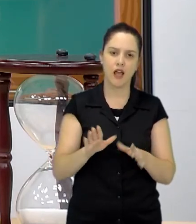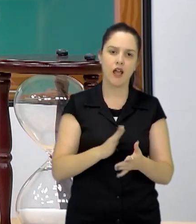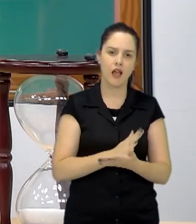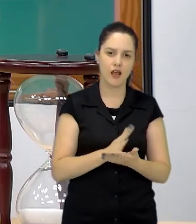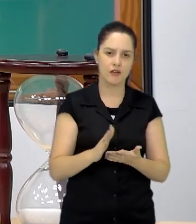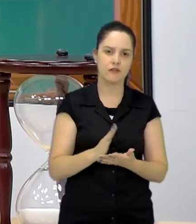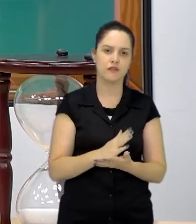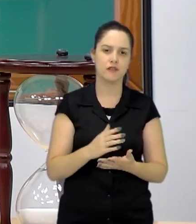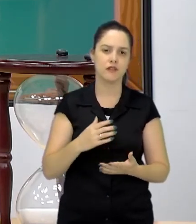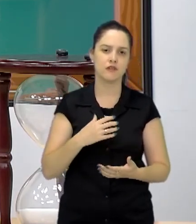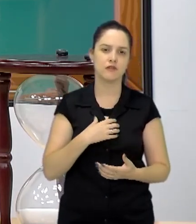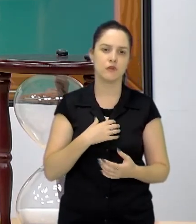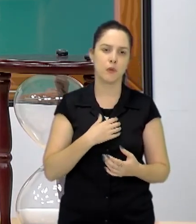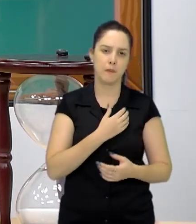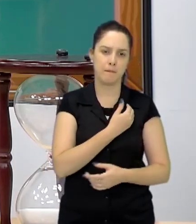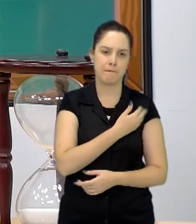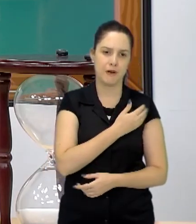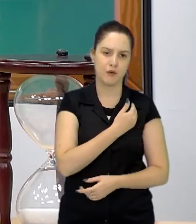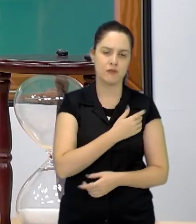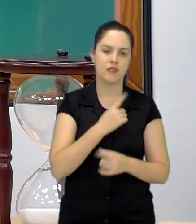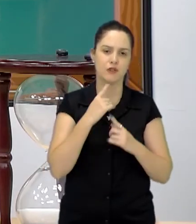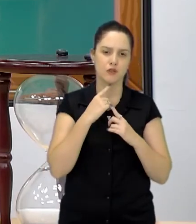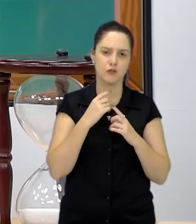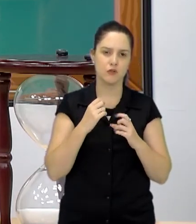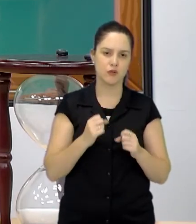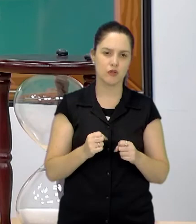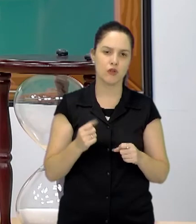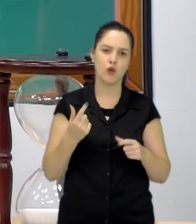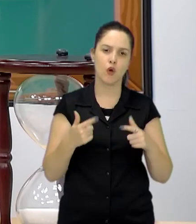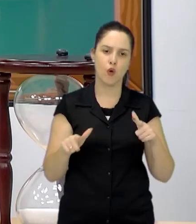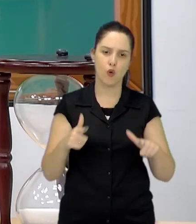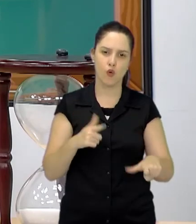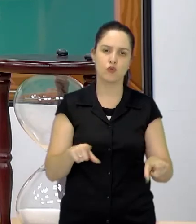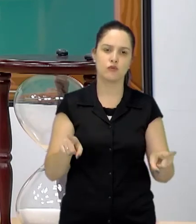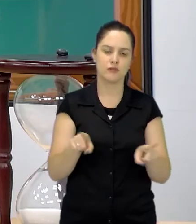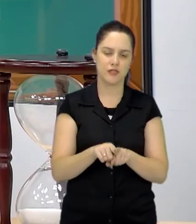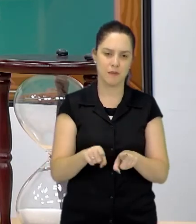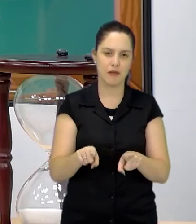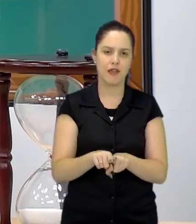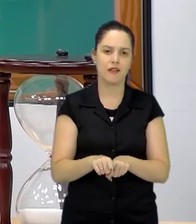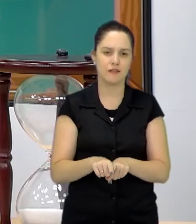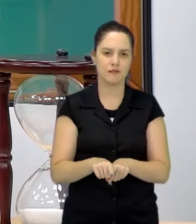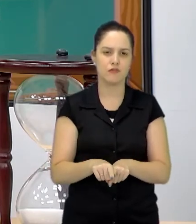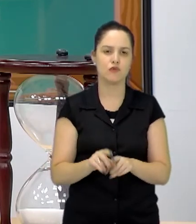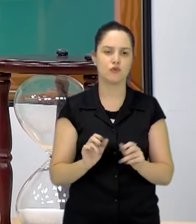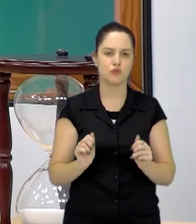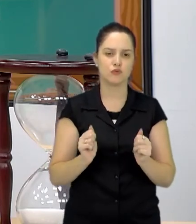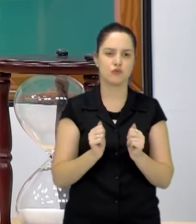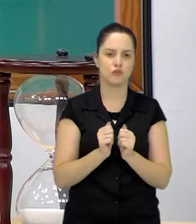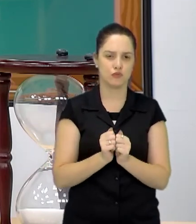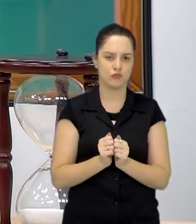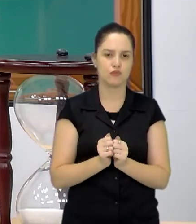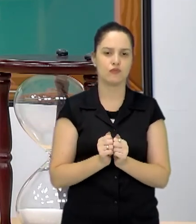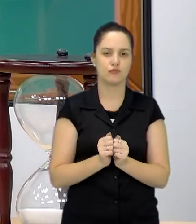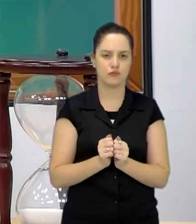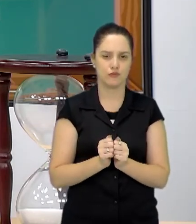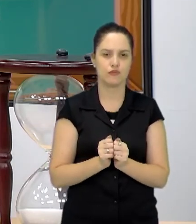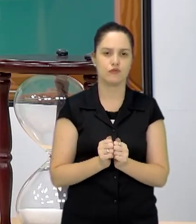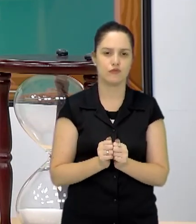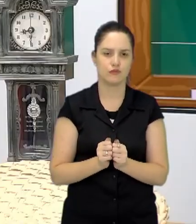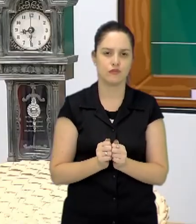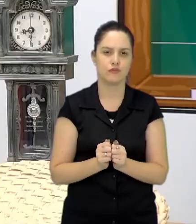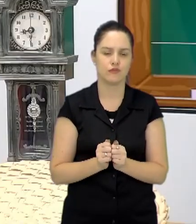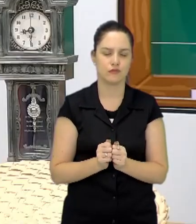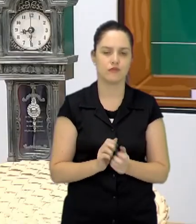eles. Não é apenas o preconceito linguístico, mas outros também estão ali junto, É né? verdade. Então é uma bola de neve.